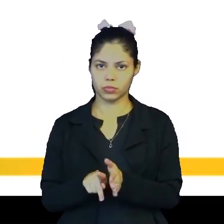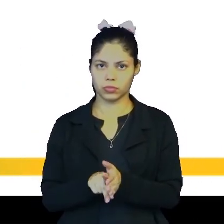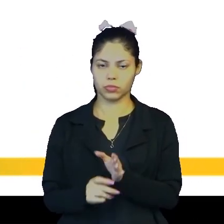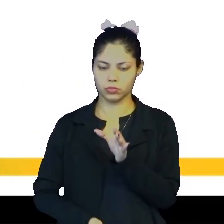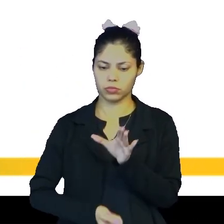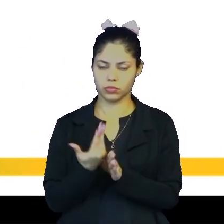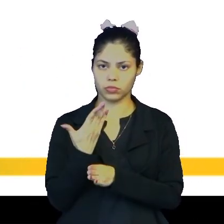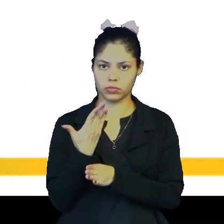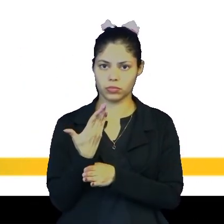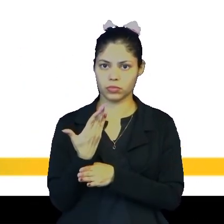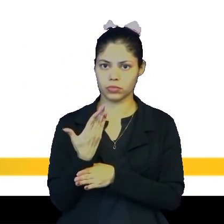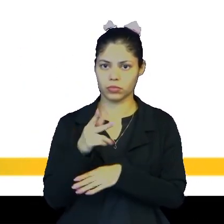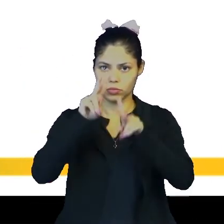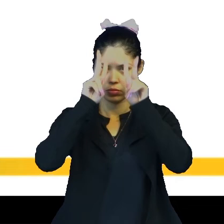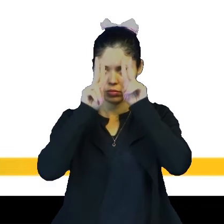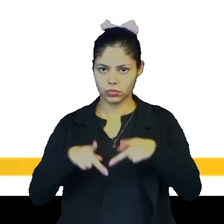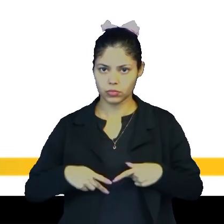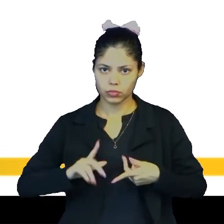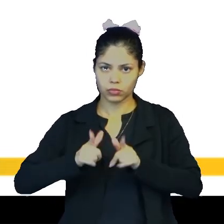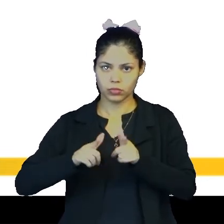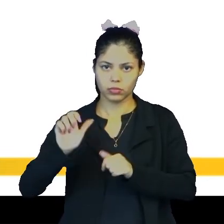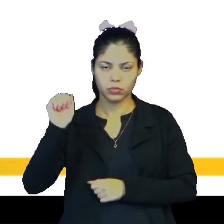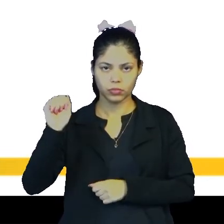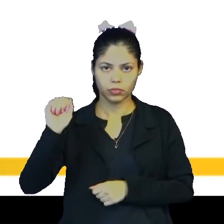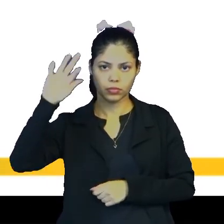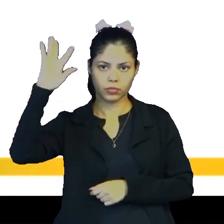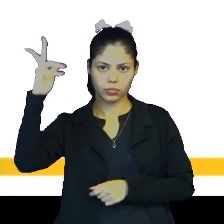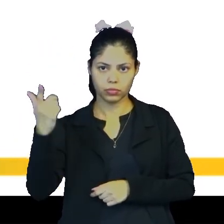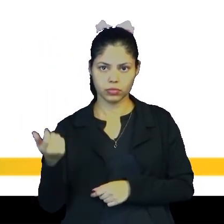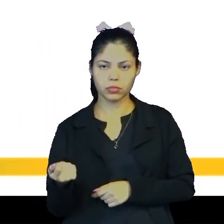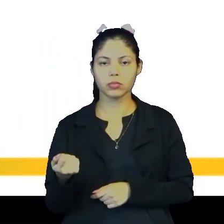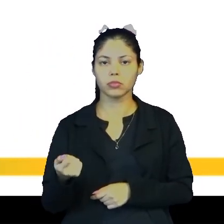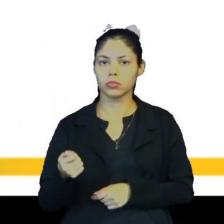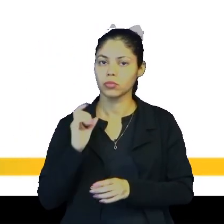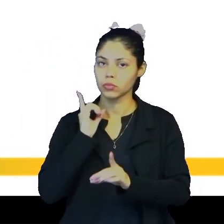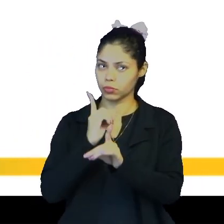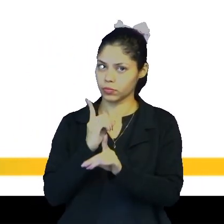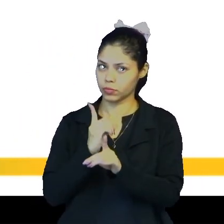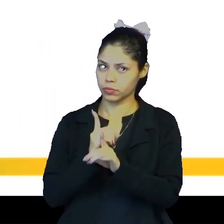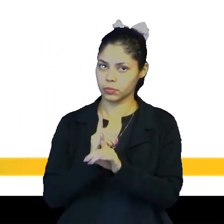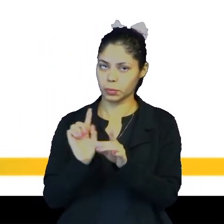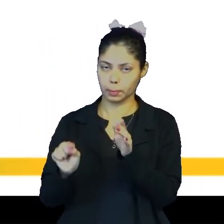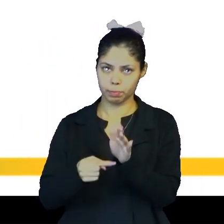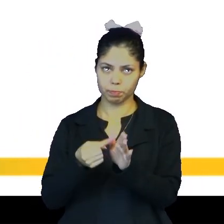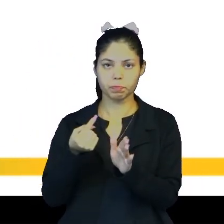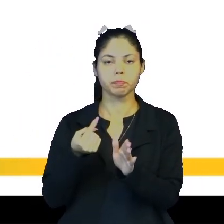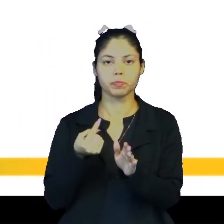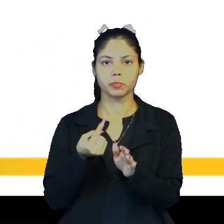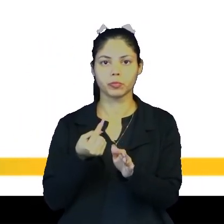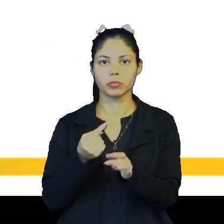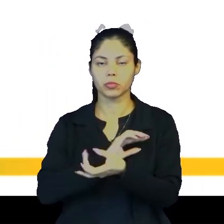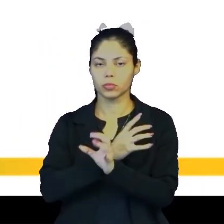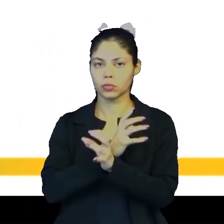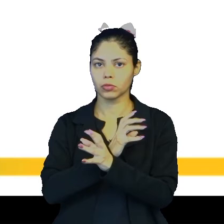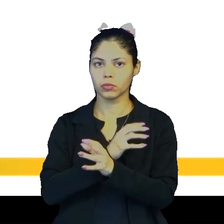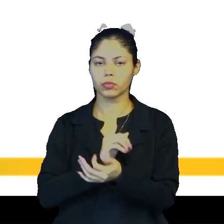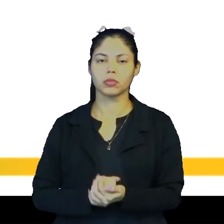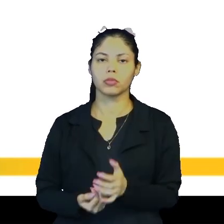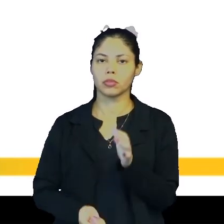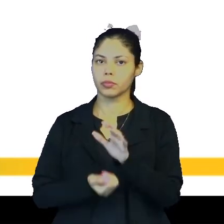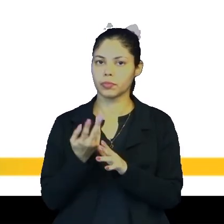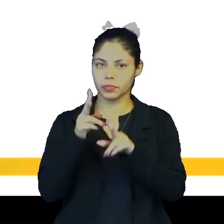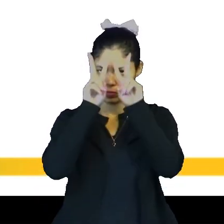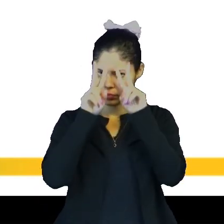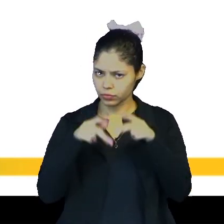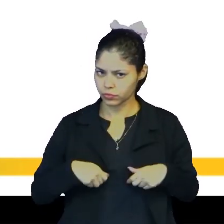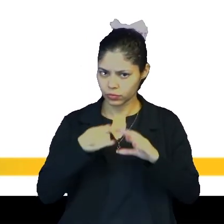da humanidade? Alternativa A. Na África foram encontrados os primeiros indícios da existência da